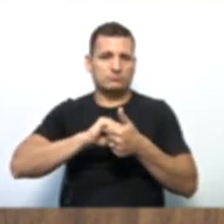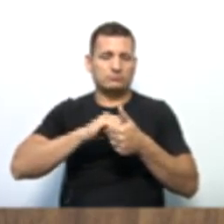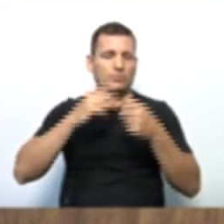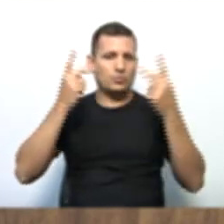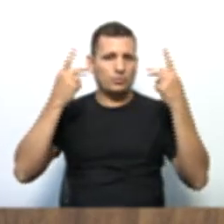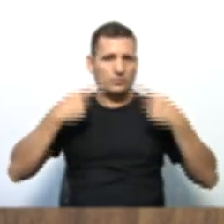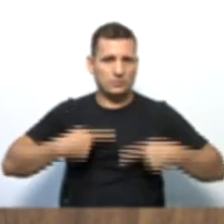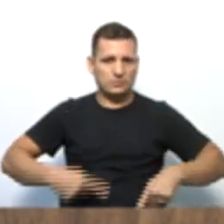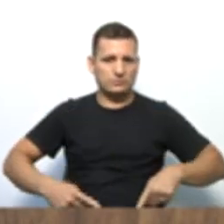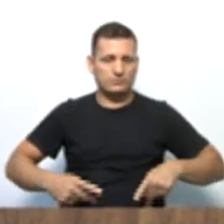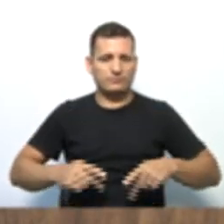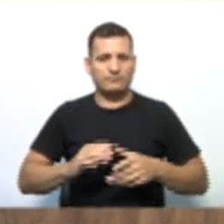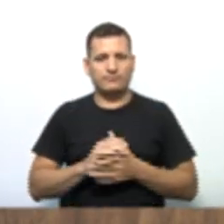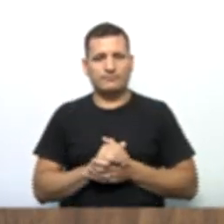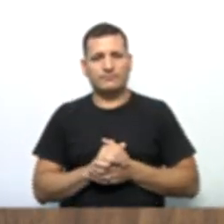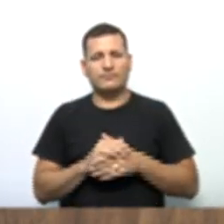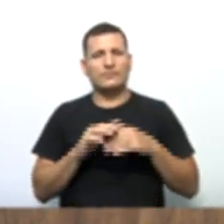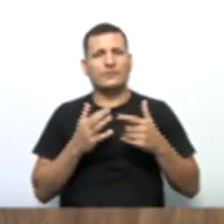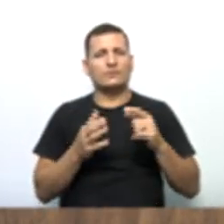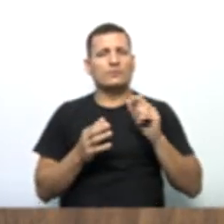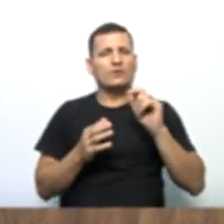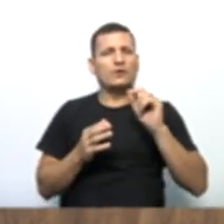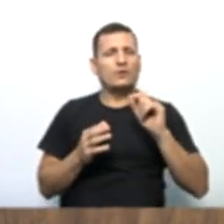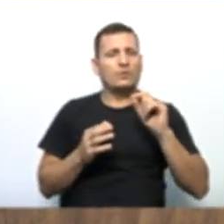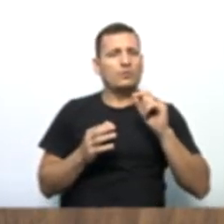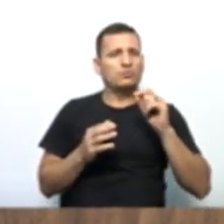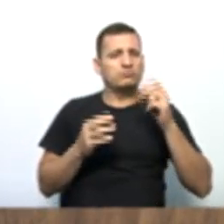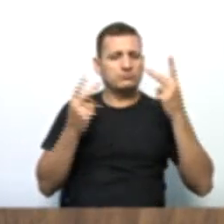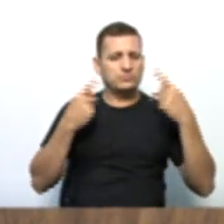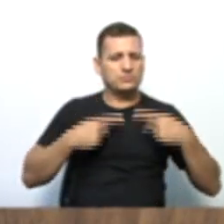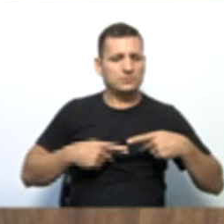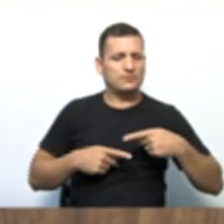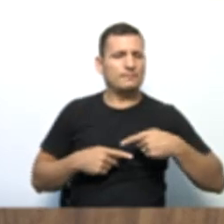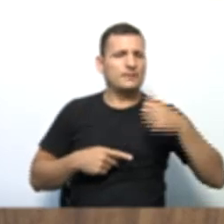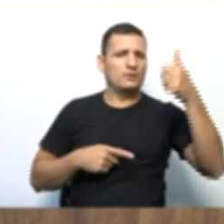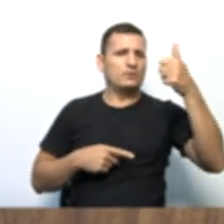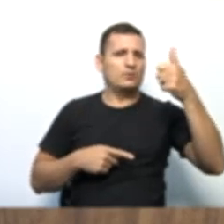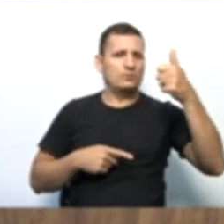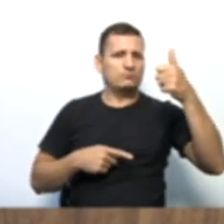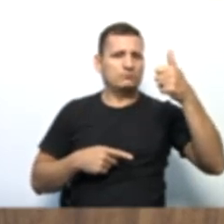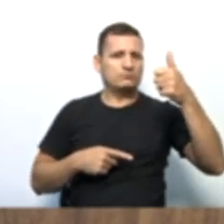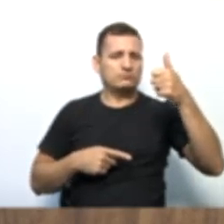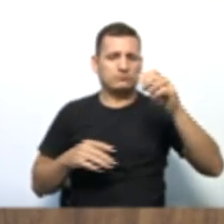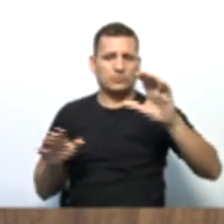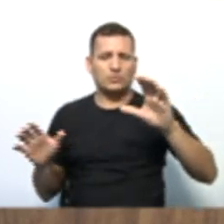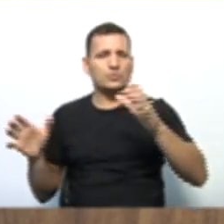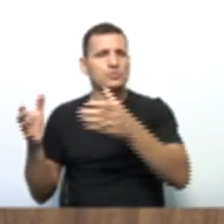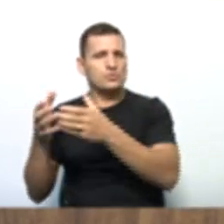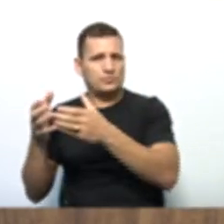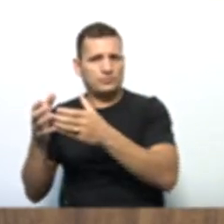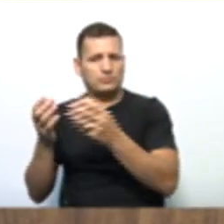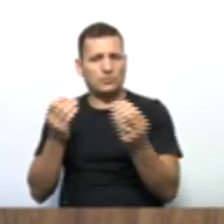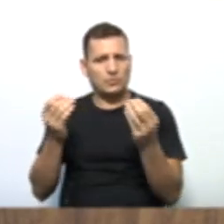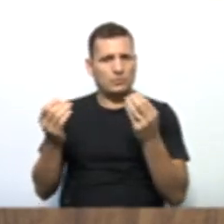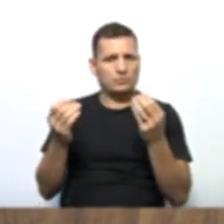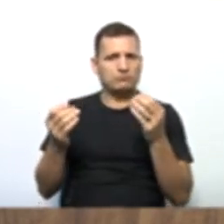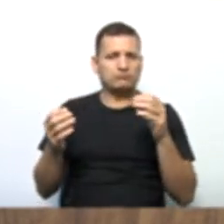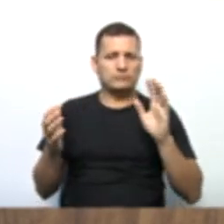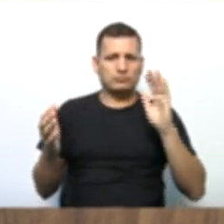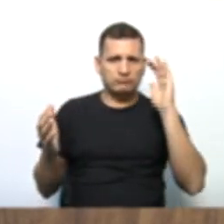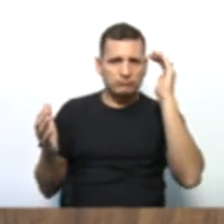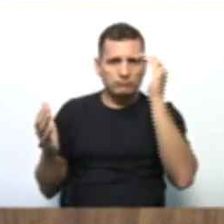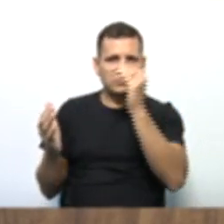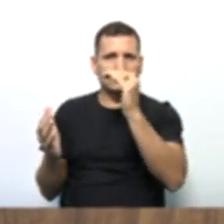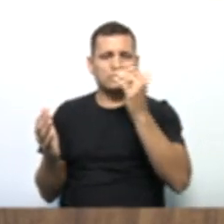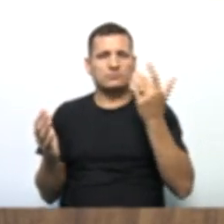humano, né? Então, o que me torna um ser melhor diante da coletividade, né? Então, respeitar o outro, ser